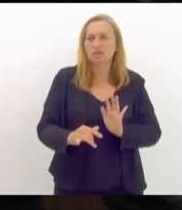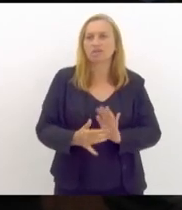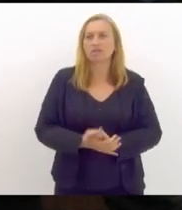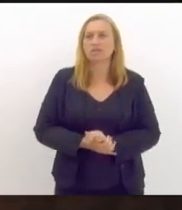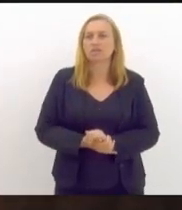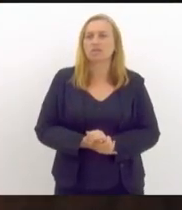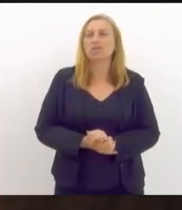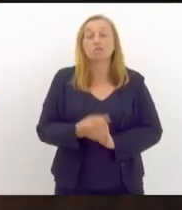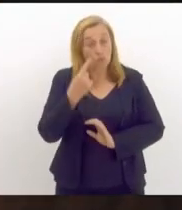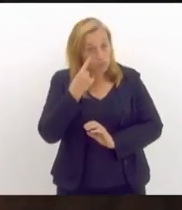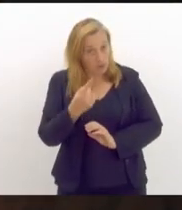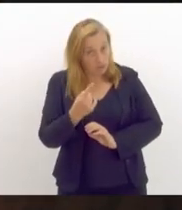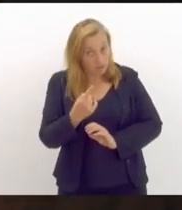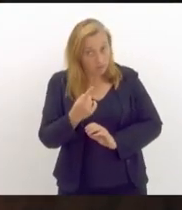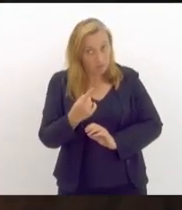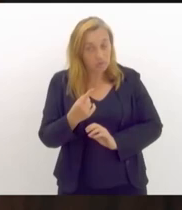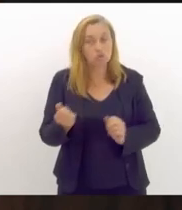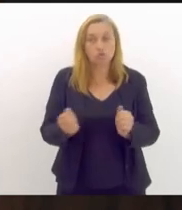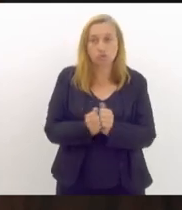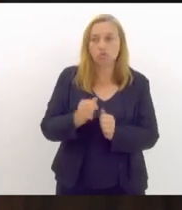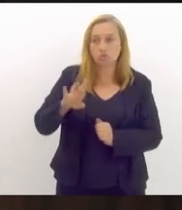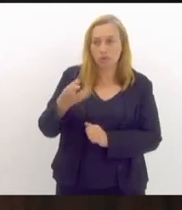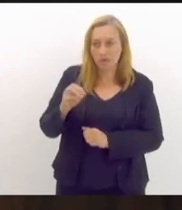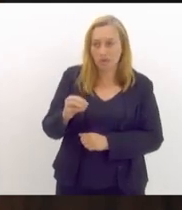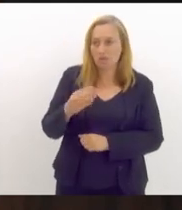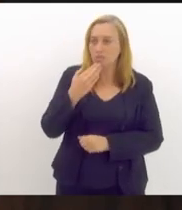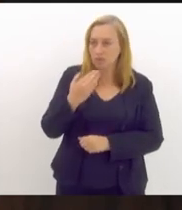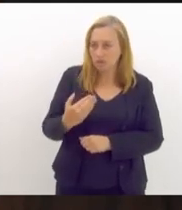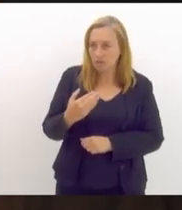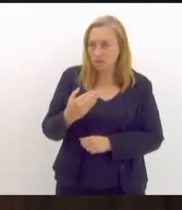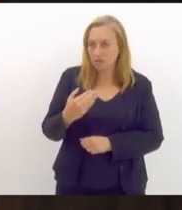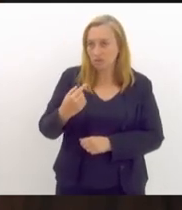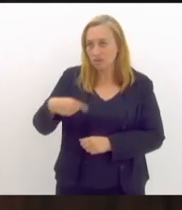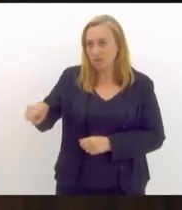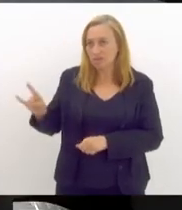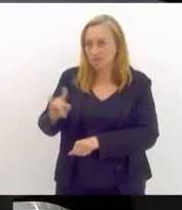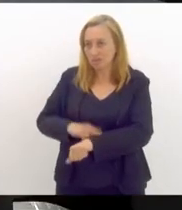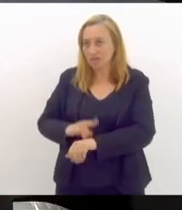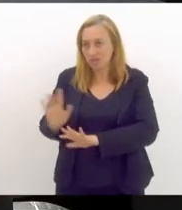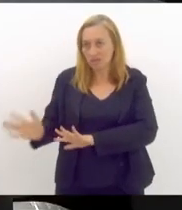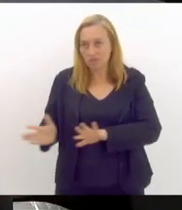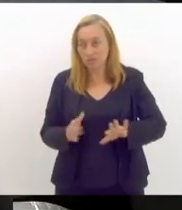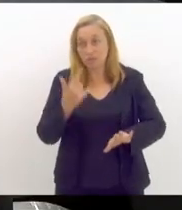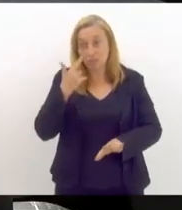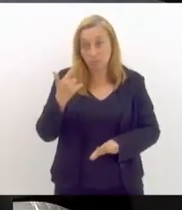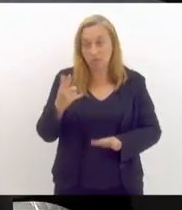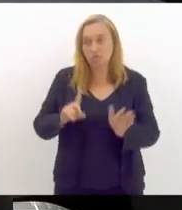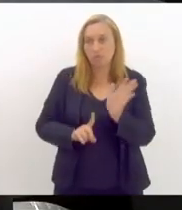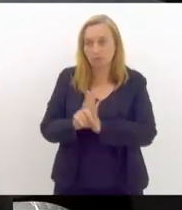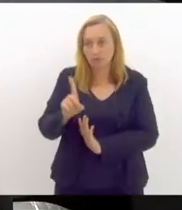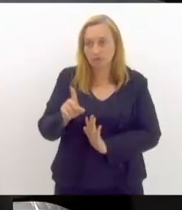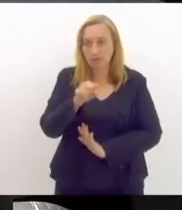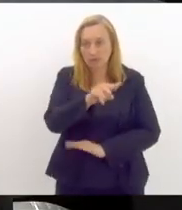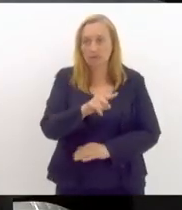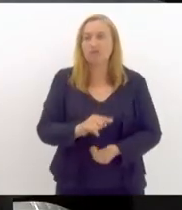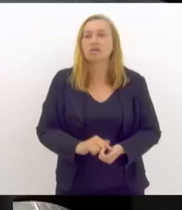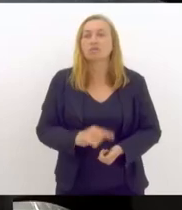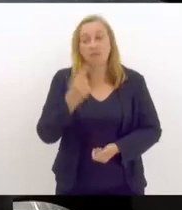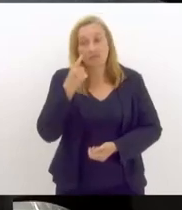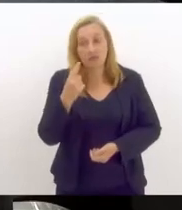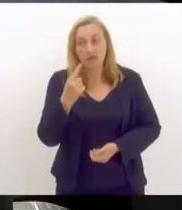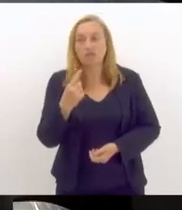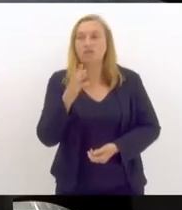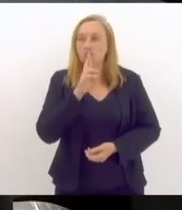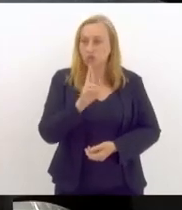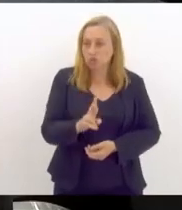vou verificar junto ao Marquinho Marquinho pediu para ir ao banheiro E aí eu vou perguntar a ele para a gente ver